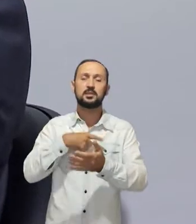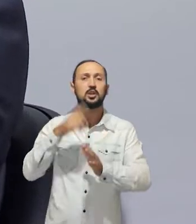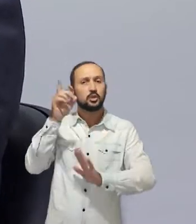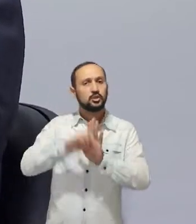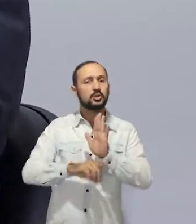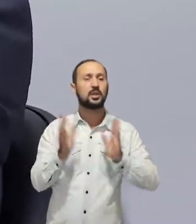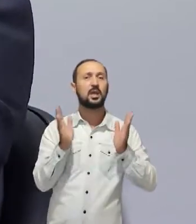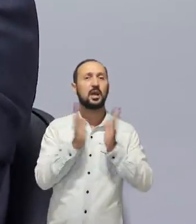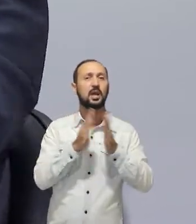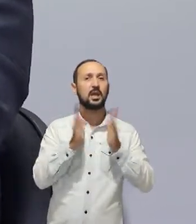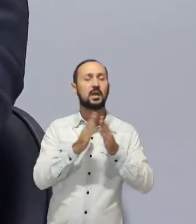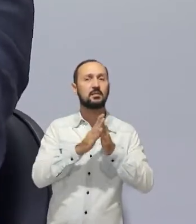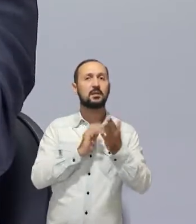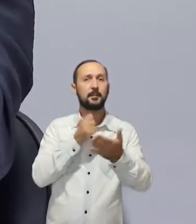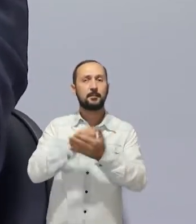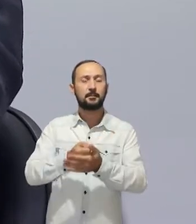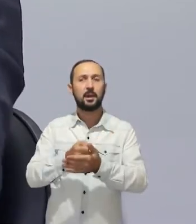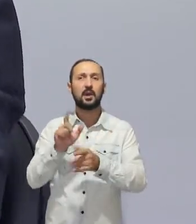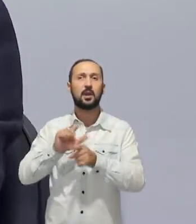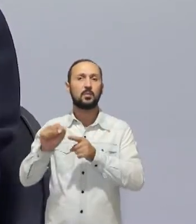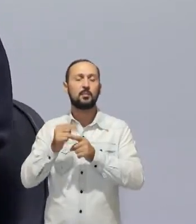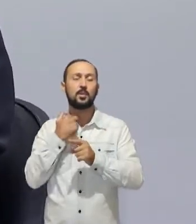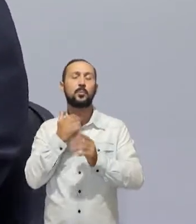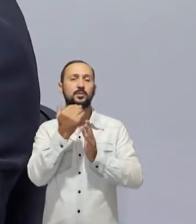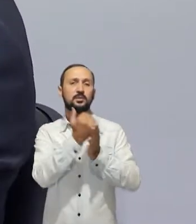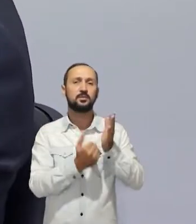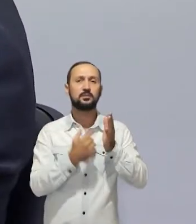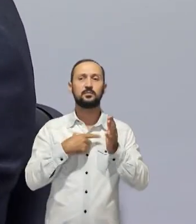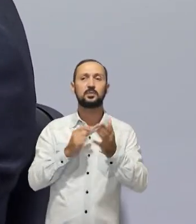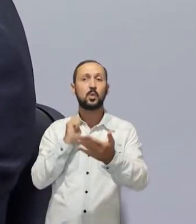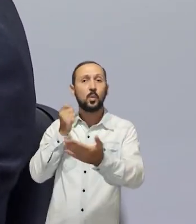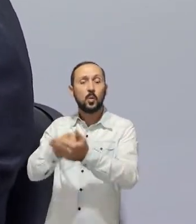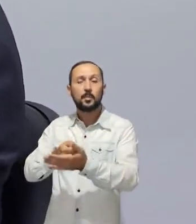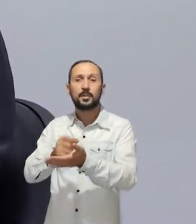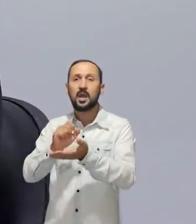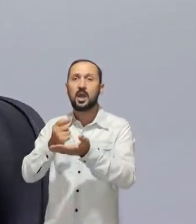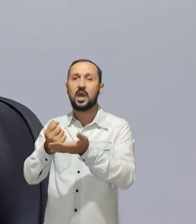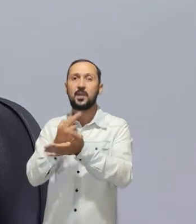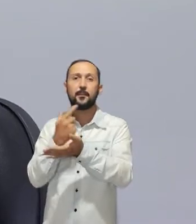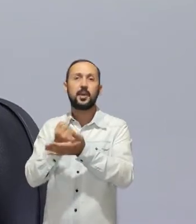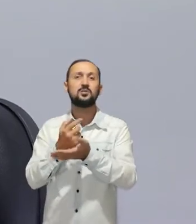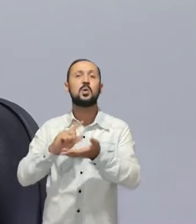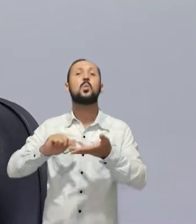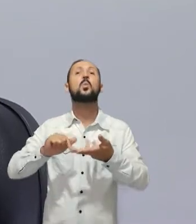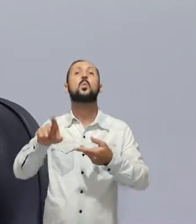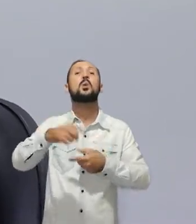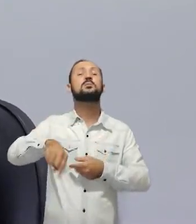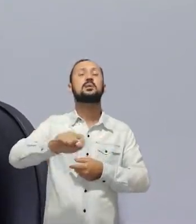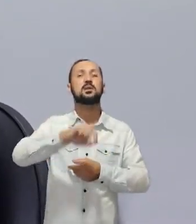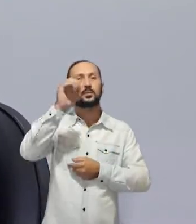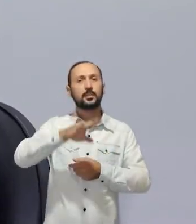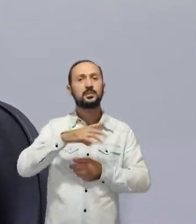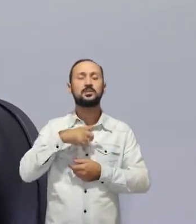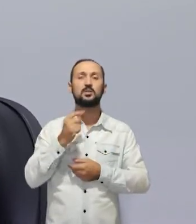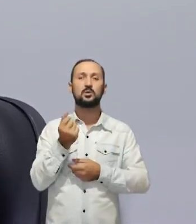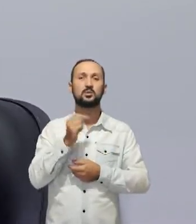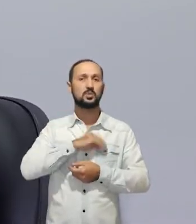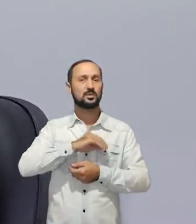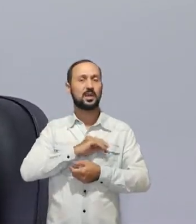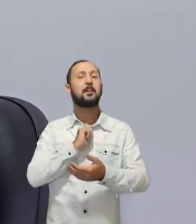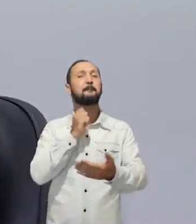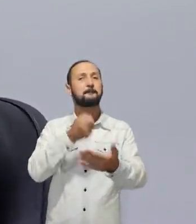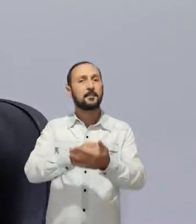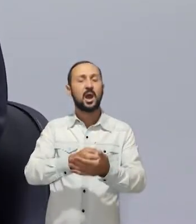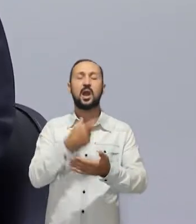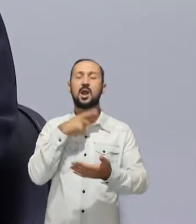moradia, mas você paga aluguel e não é dedutível o aluguel. Você compra remédios, Paulo. Quantas pessoas nesse Brasil gastam